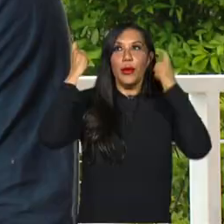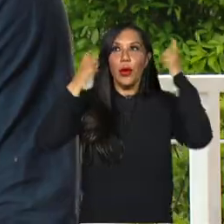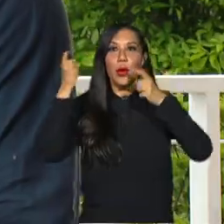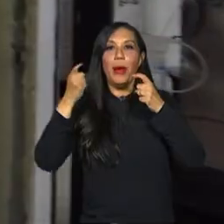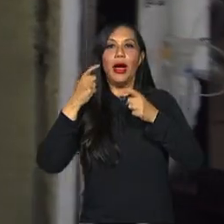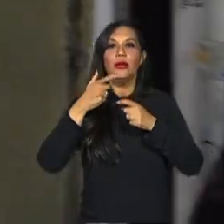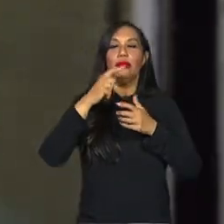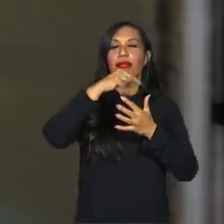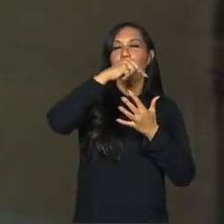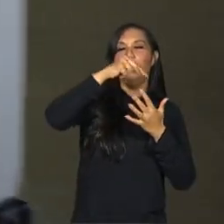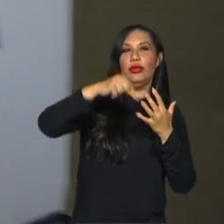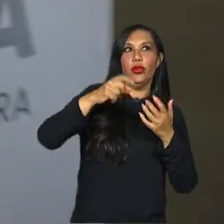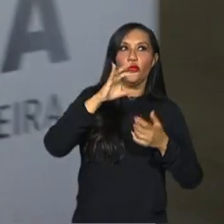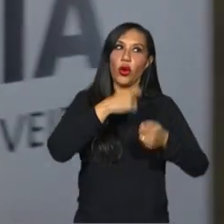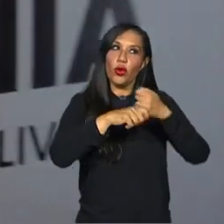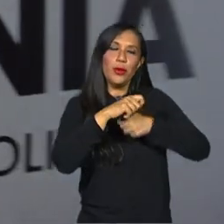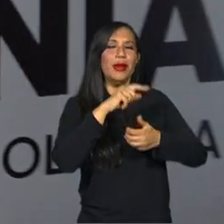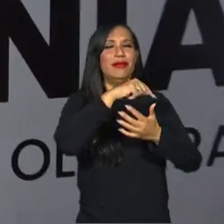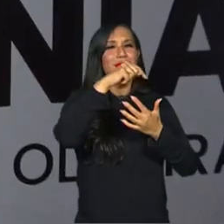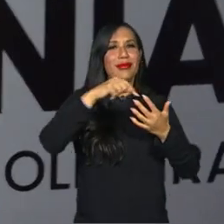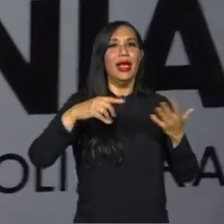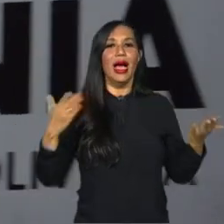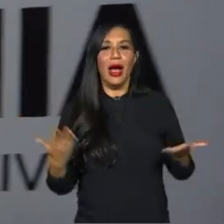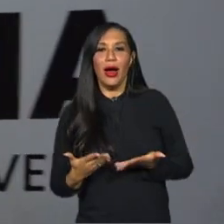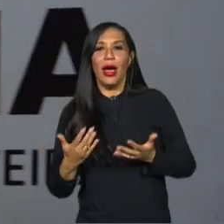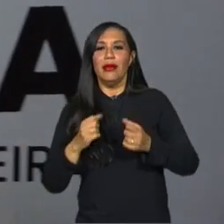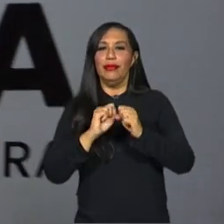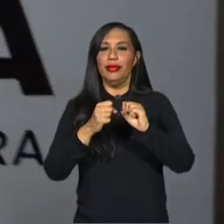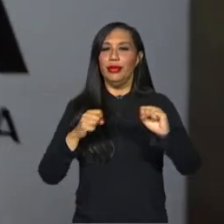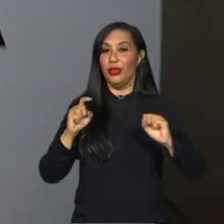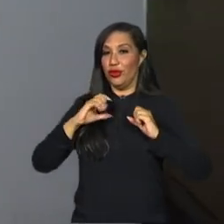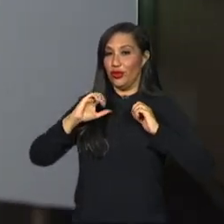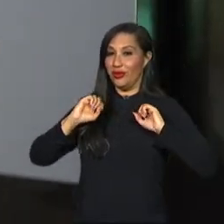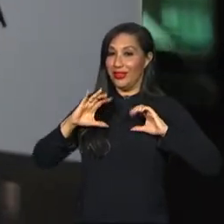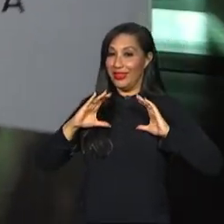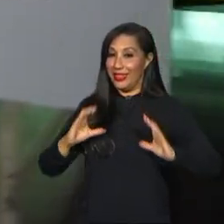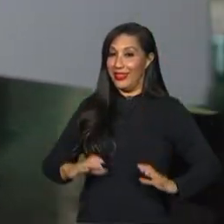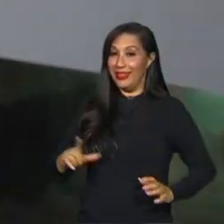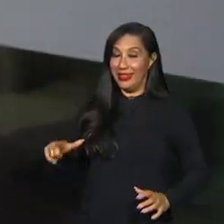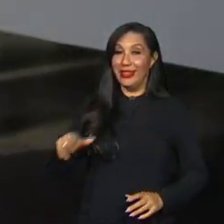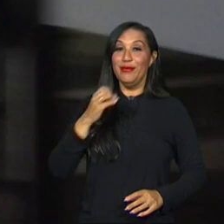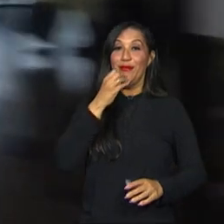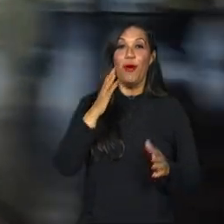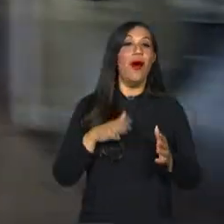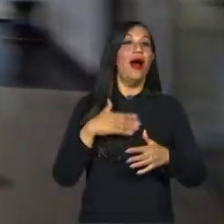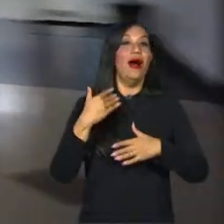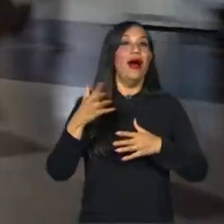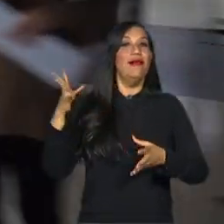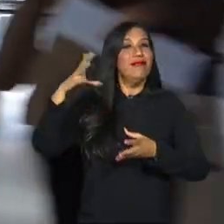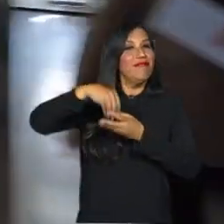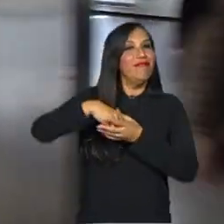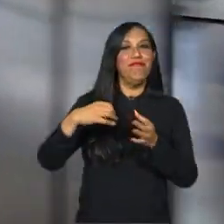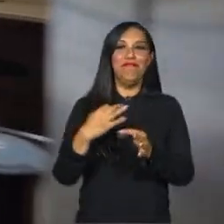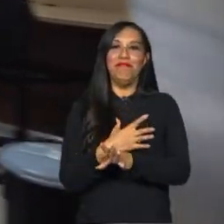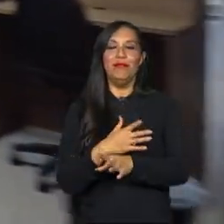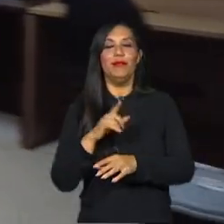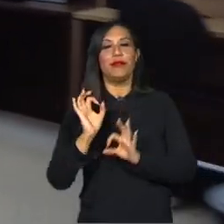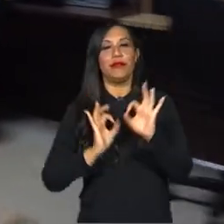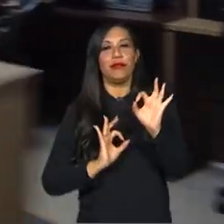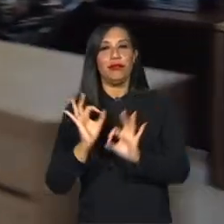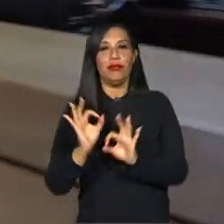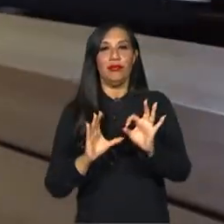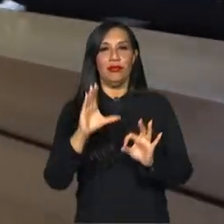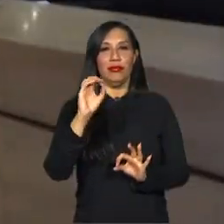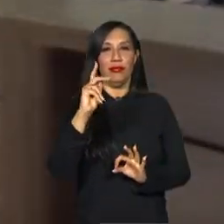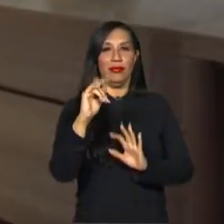questão econômica. Então, o Raulino de Oliveira, ele ganha uma amplitude maior e aí uma utilização maior do ponto de vista esportivo. Eu me lembro que durante a preparação para a Copa